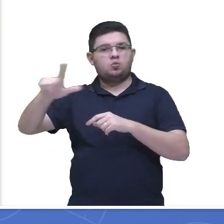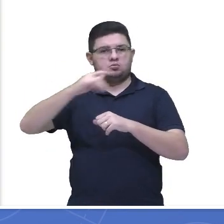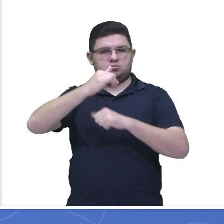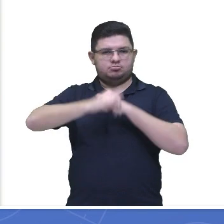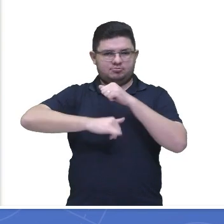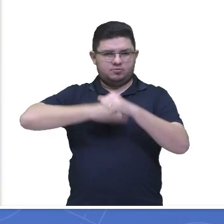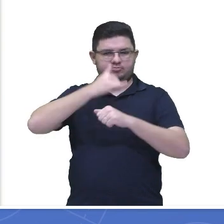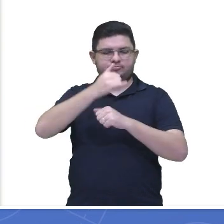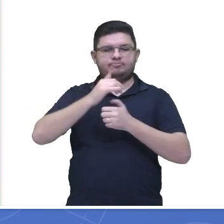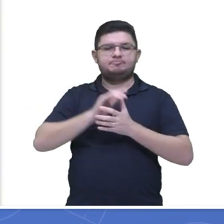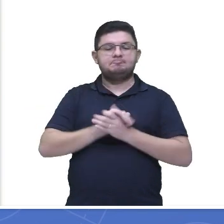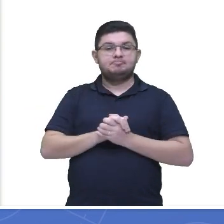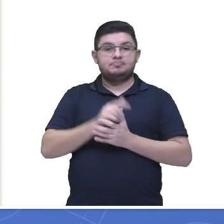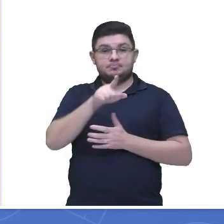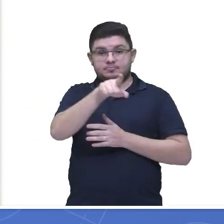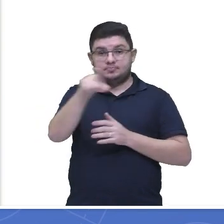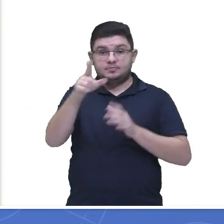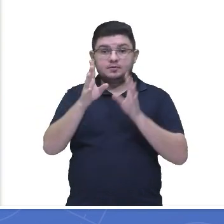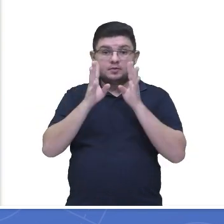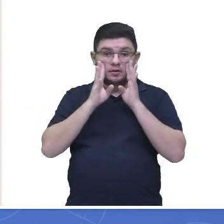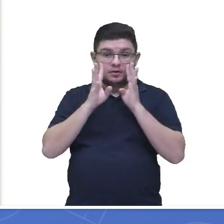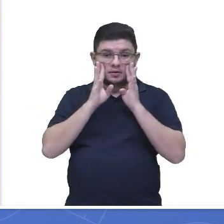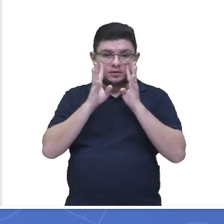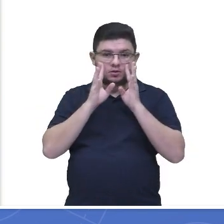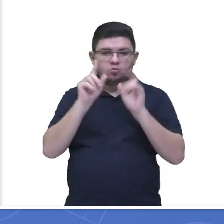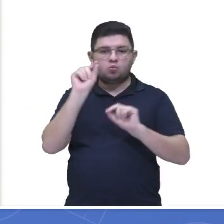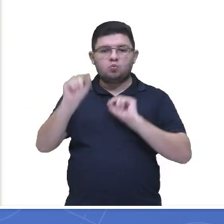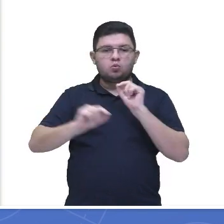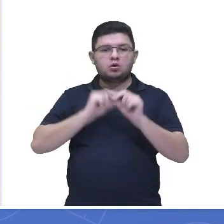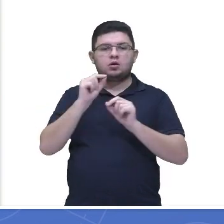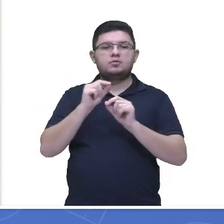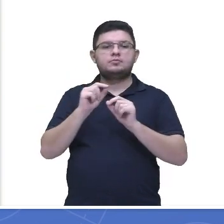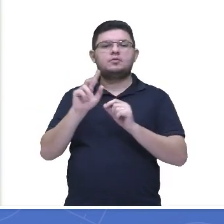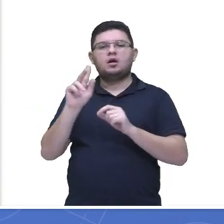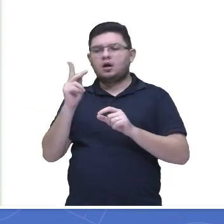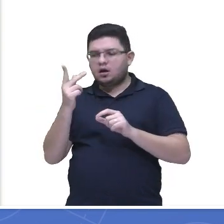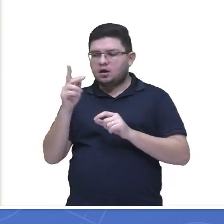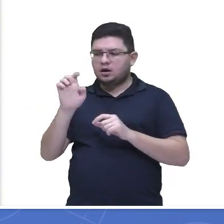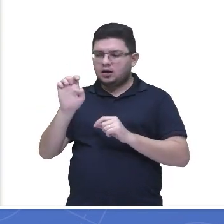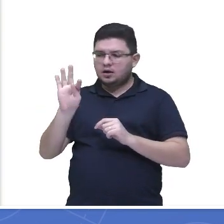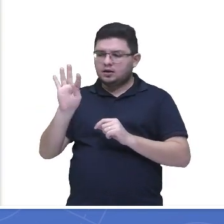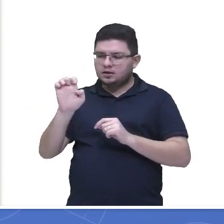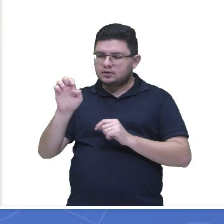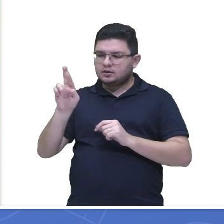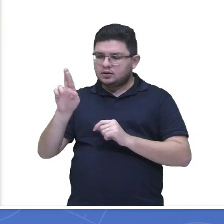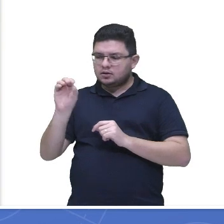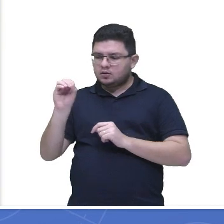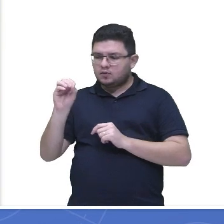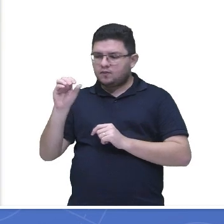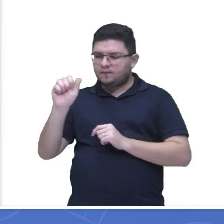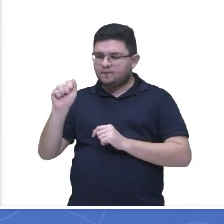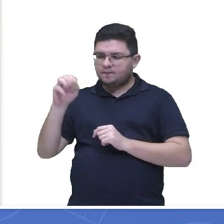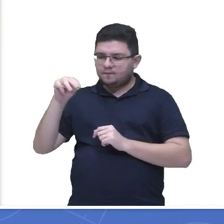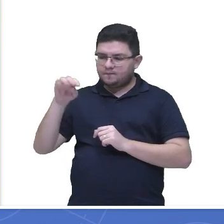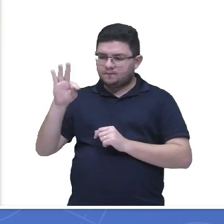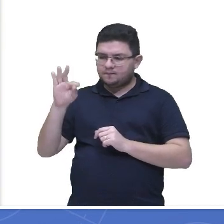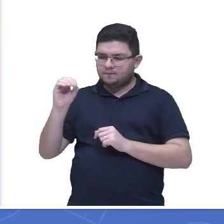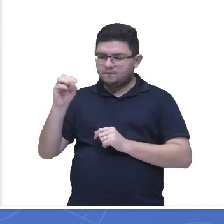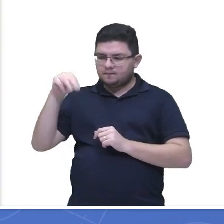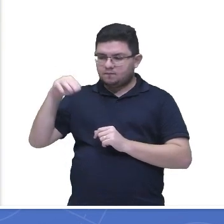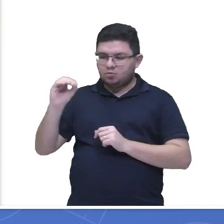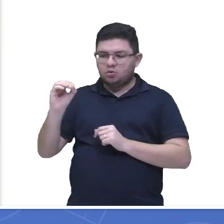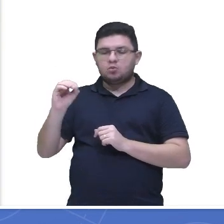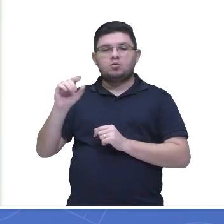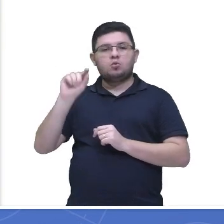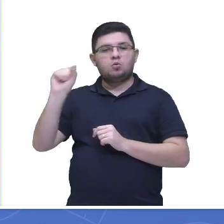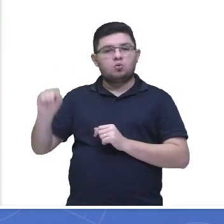Agora, atenção, esse heteroátomo, ele deve estar entre os átomos de carbono, sabe